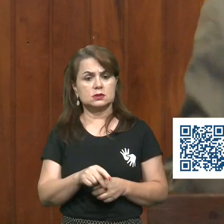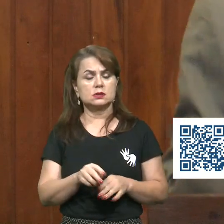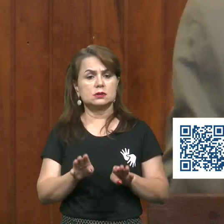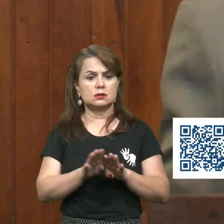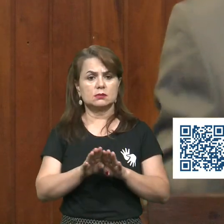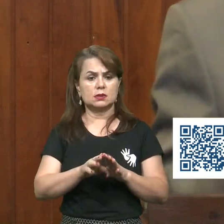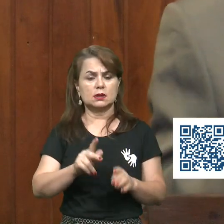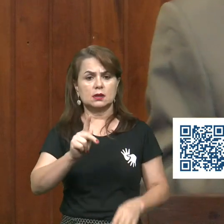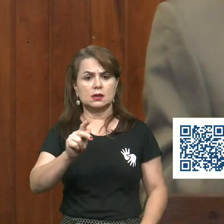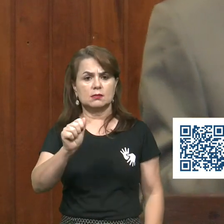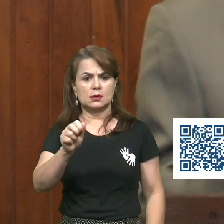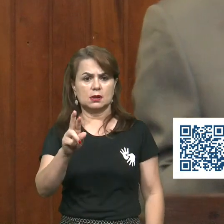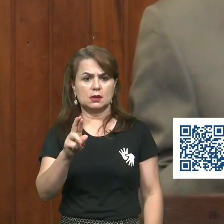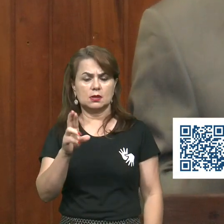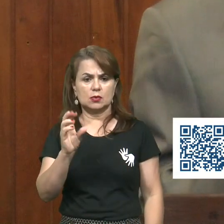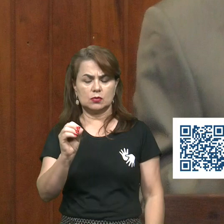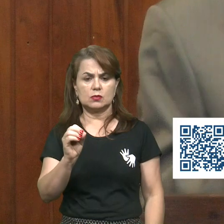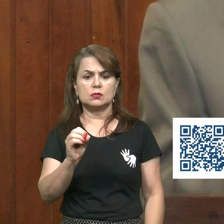Pavão, para que